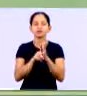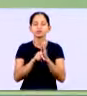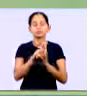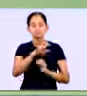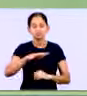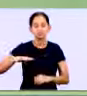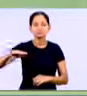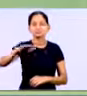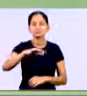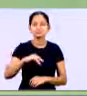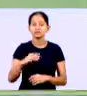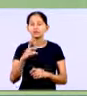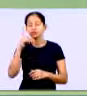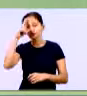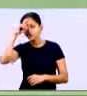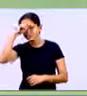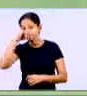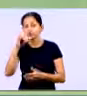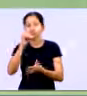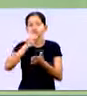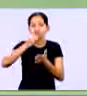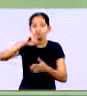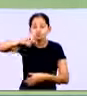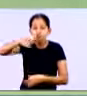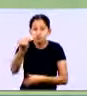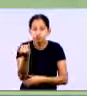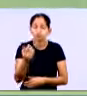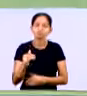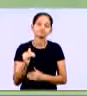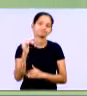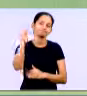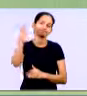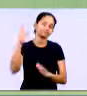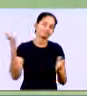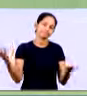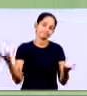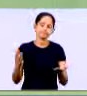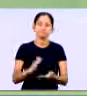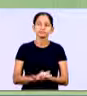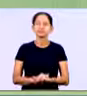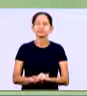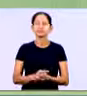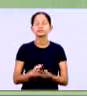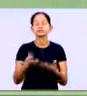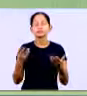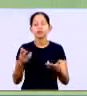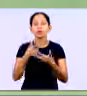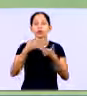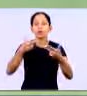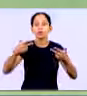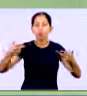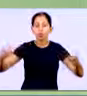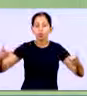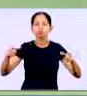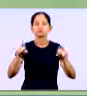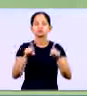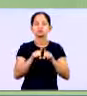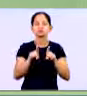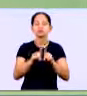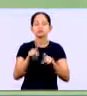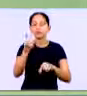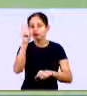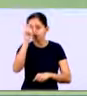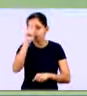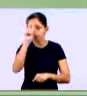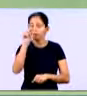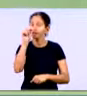evite ficar numa situação que você entre em juros muito altos. Os principais indicadores para análise de liquidez, né? Liquidez é aquele capital